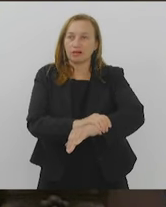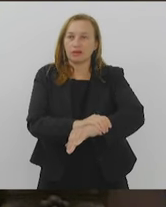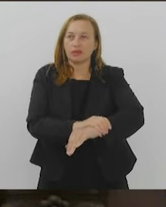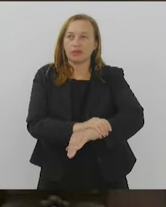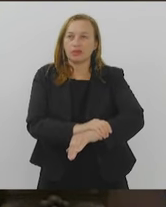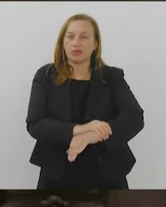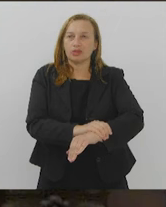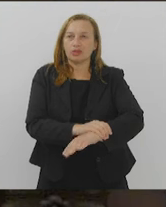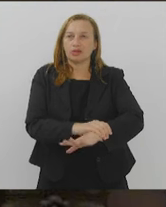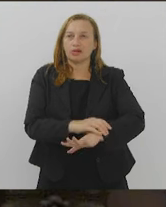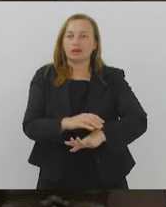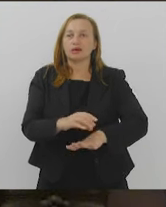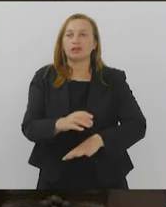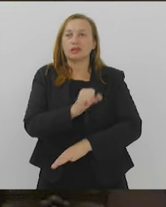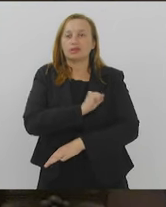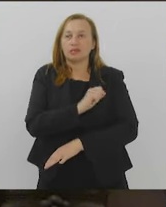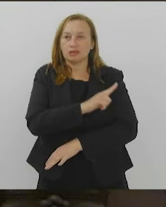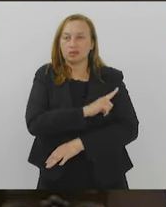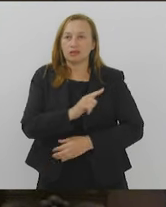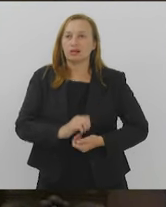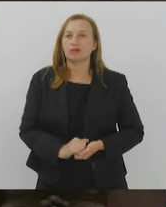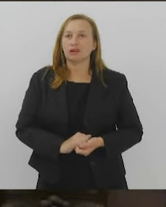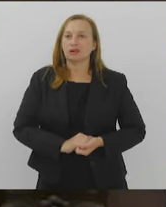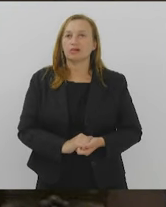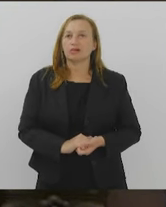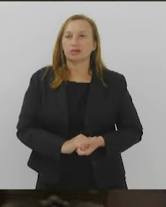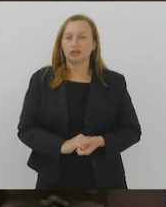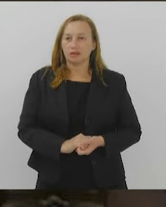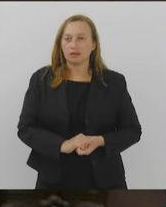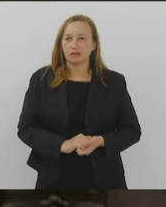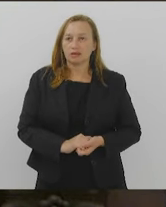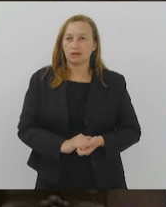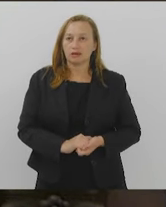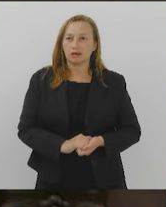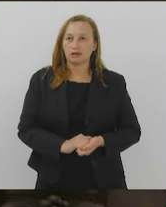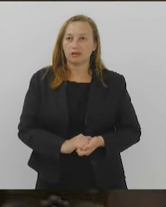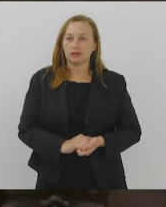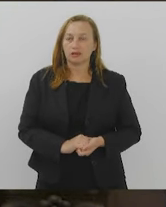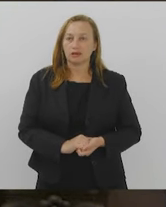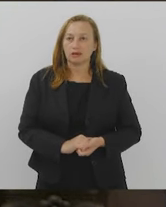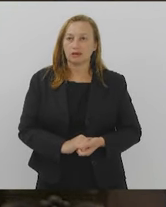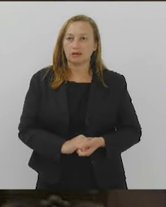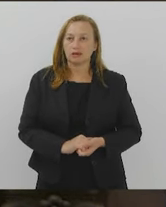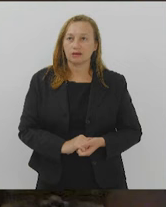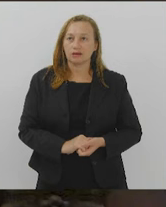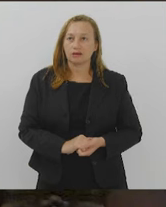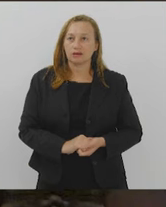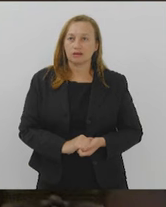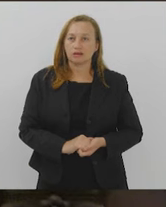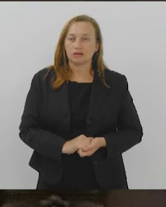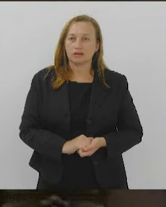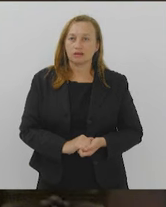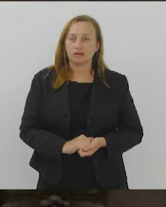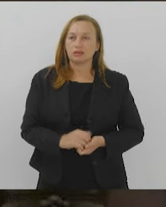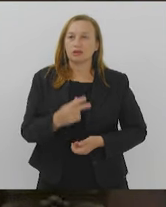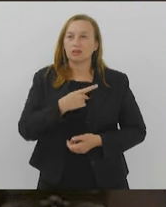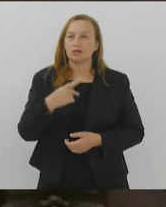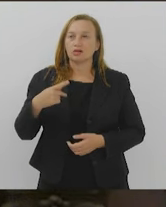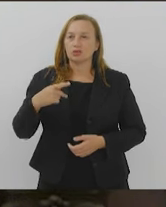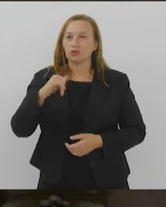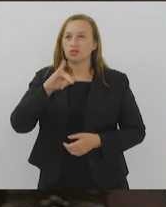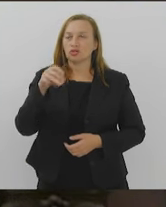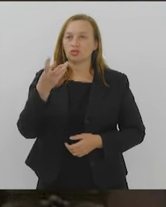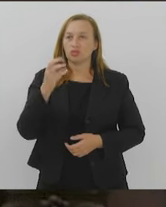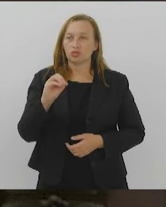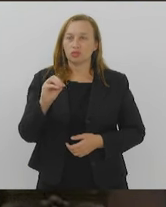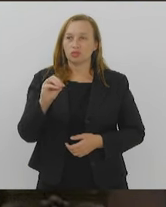Aviva de São Gonçalo. Só dá São Gonçalo aqui, hein? O pastor Júlio César, Assembleia